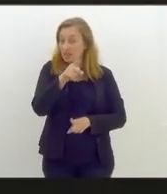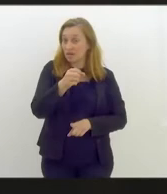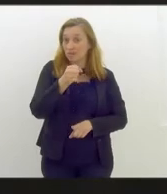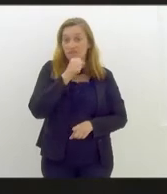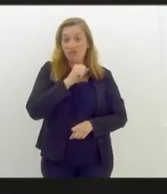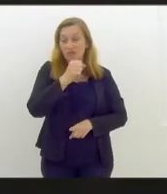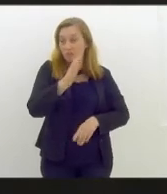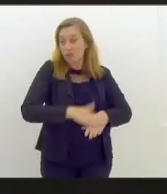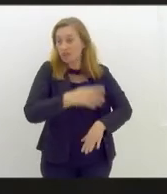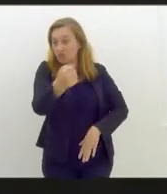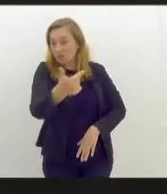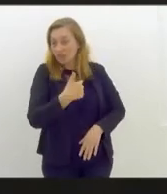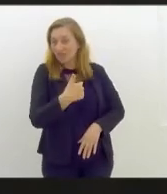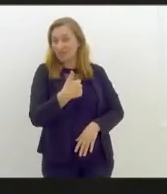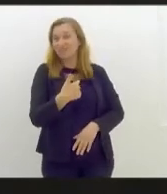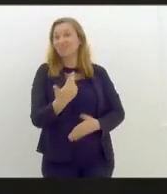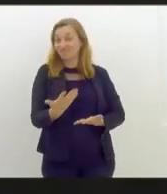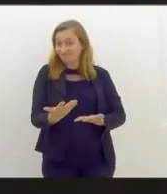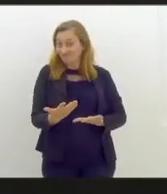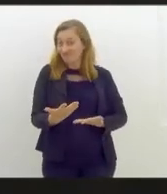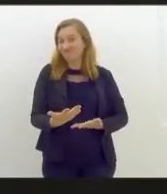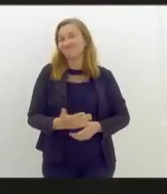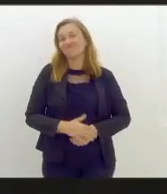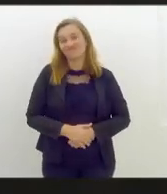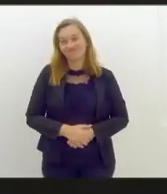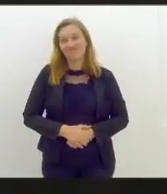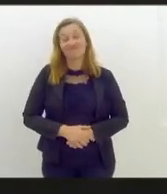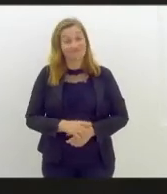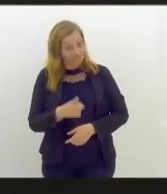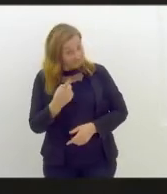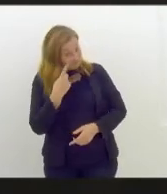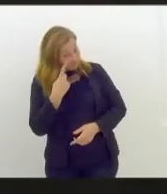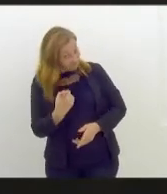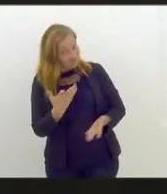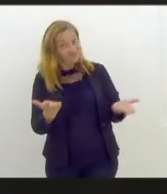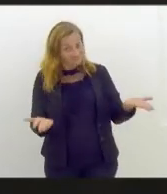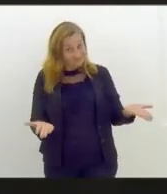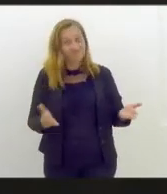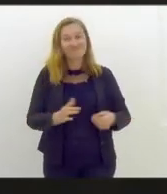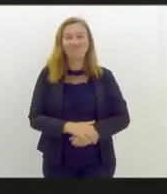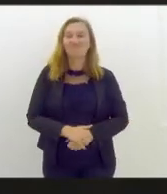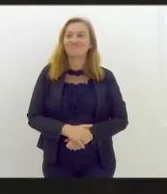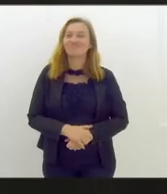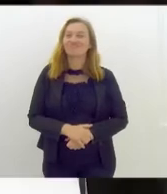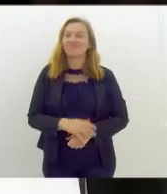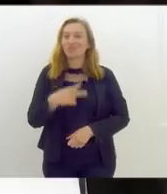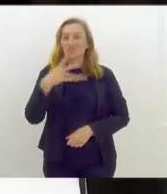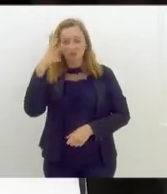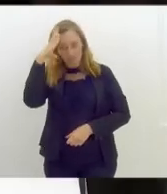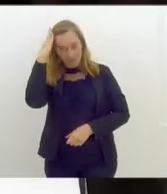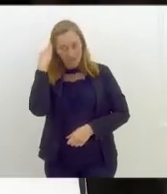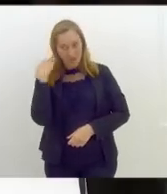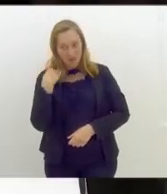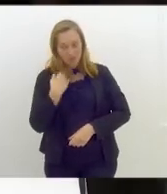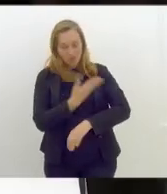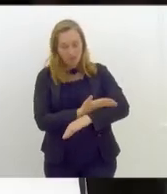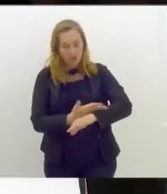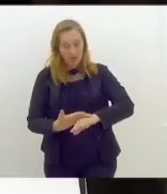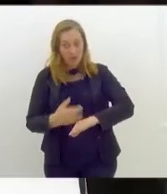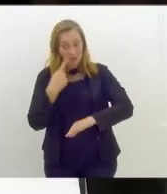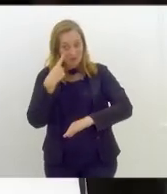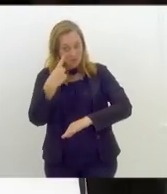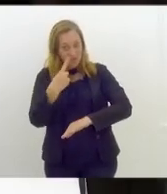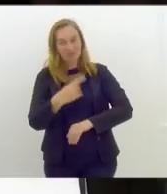eu. Né? Ninguém vai acreditar. É, pois é. Eu digo pelos cabelos. É pelos cabelos que a gente